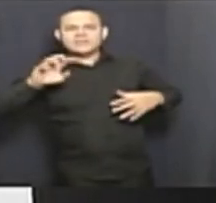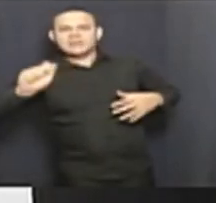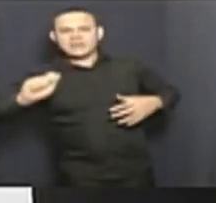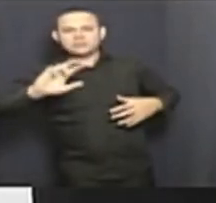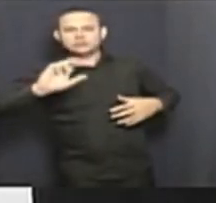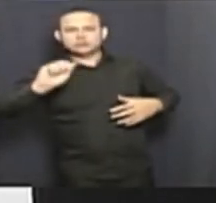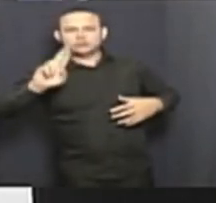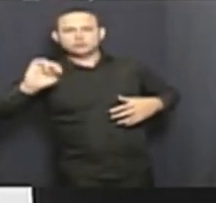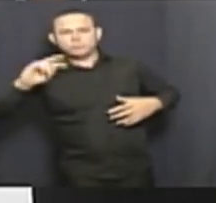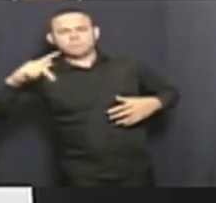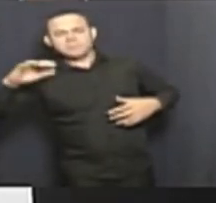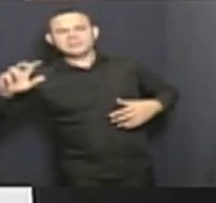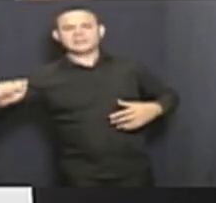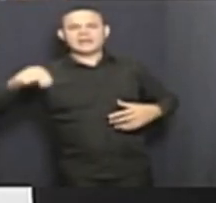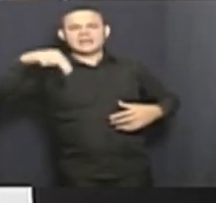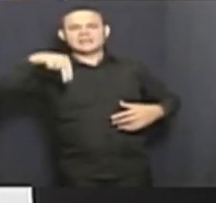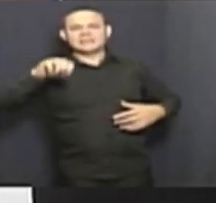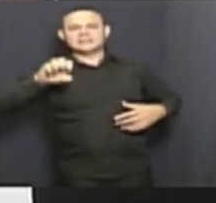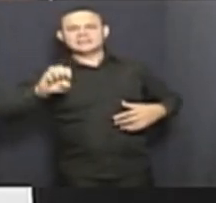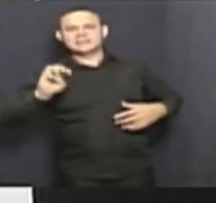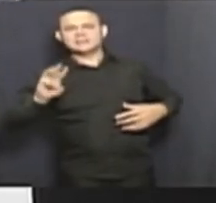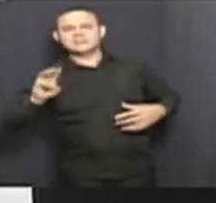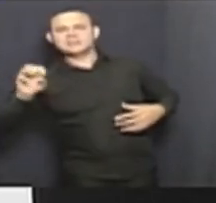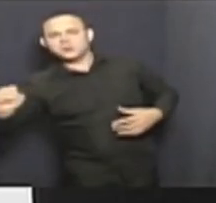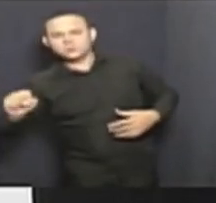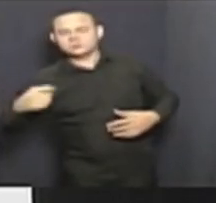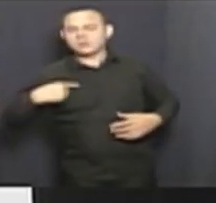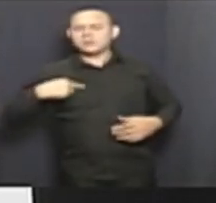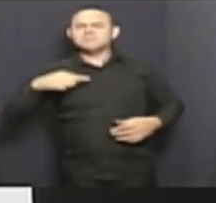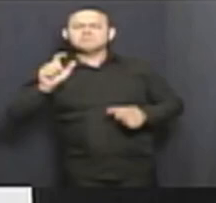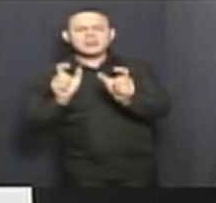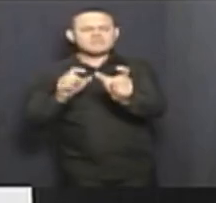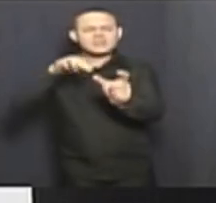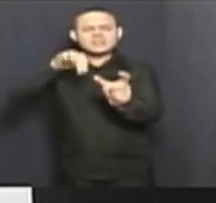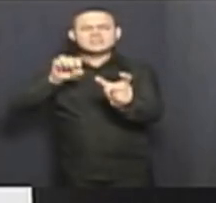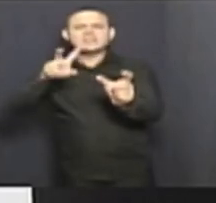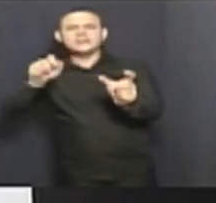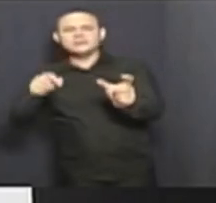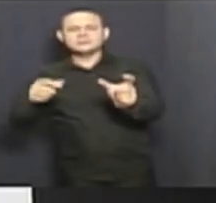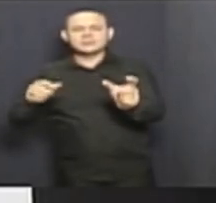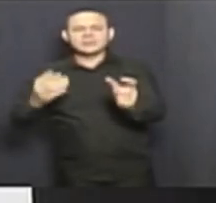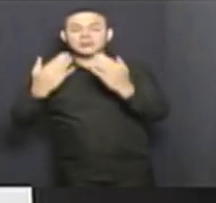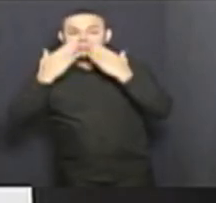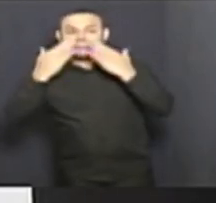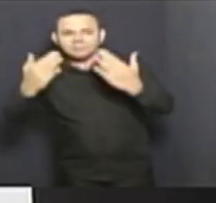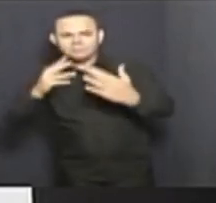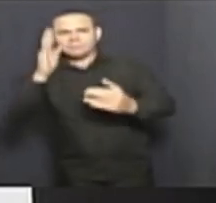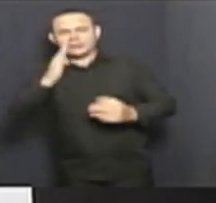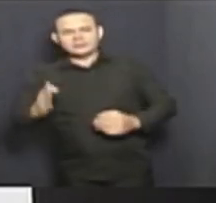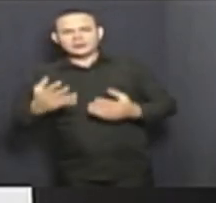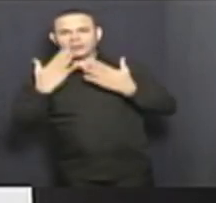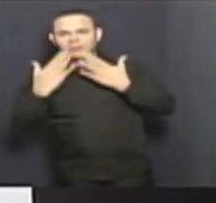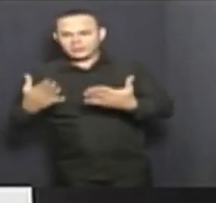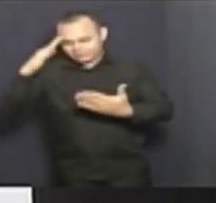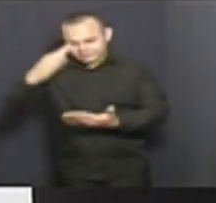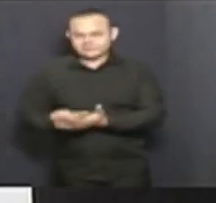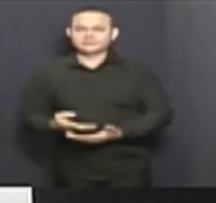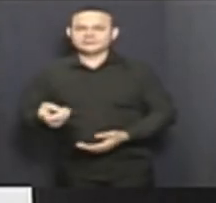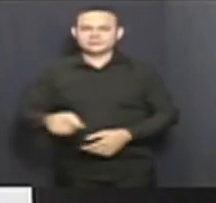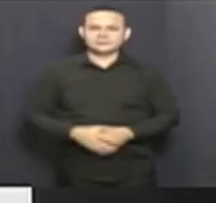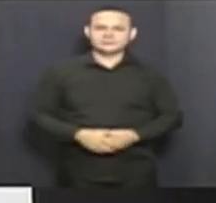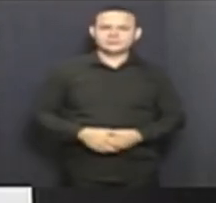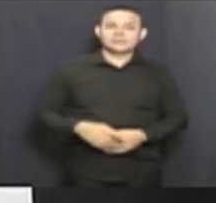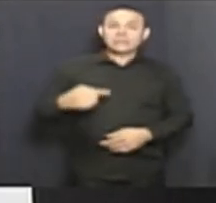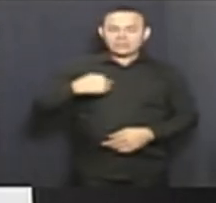por que o brasileiro tem que ver uma palavra em inglês nós vamos publicar nesta pesquisa estão ganhando no primeiro turno viu